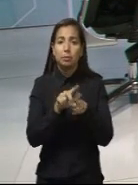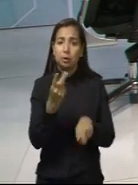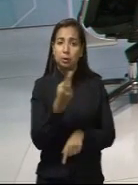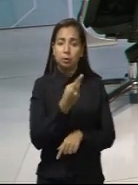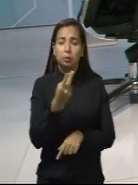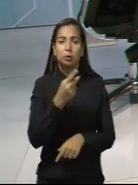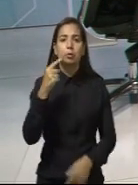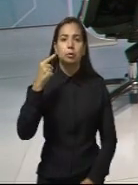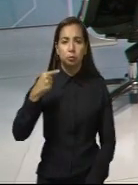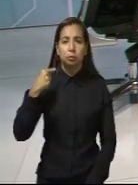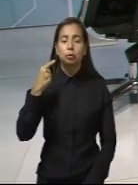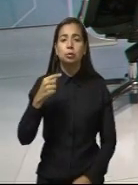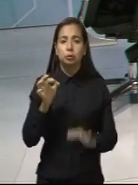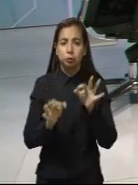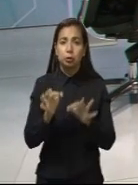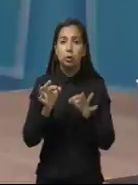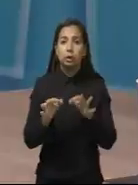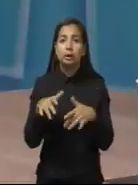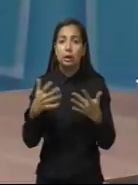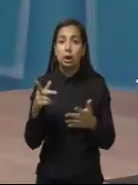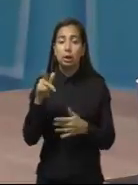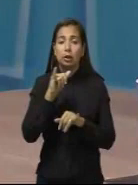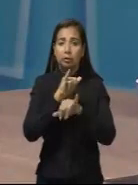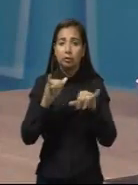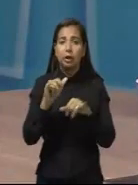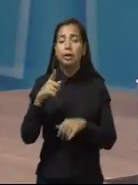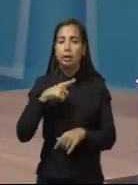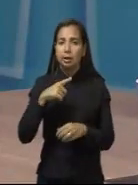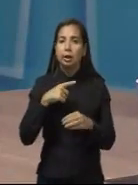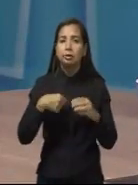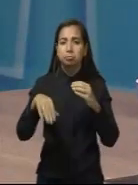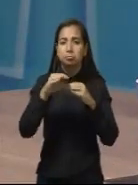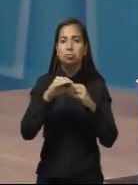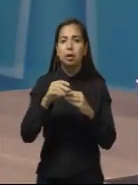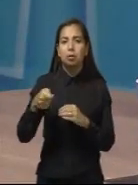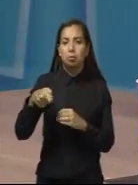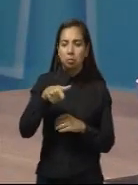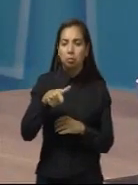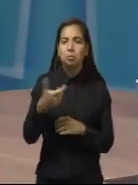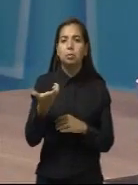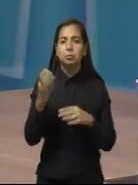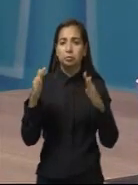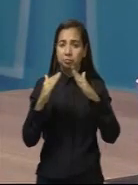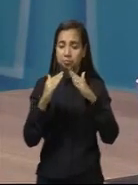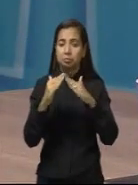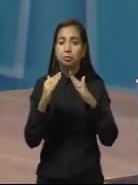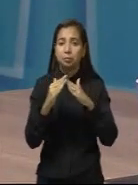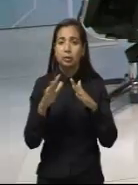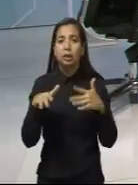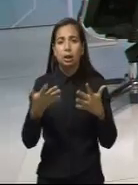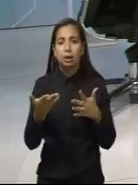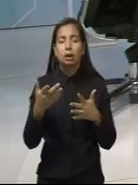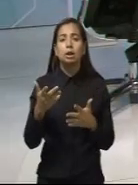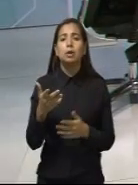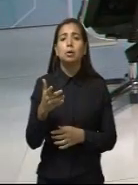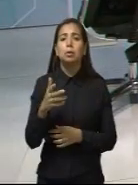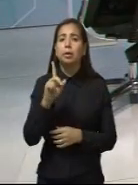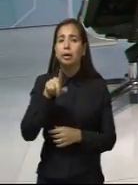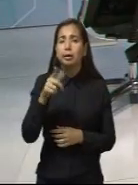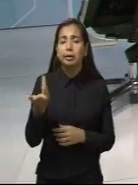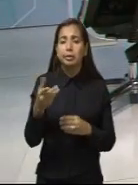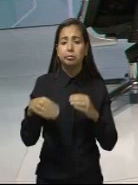dois tenham... Moro pleiteando, ele recebe e ela recebe. A manutenção... e chamaram todos isso de